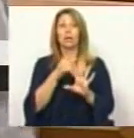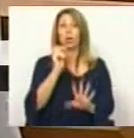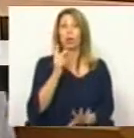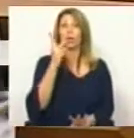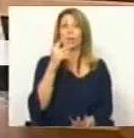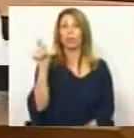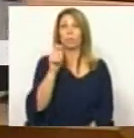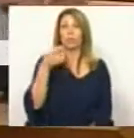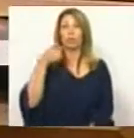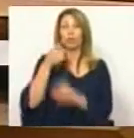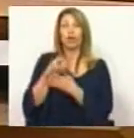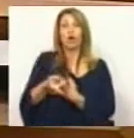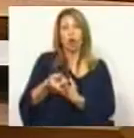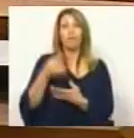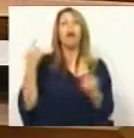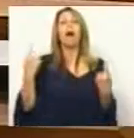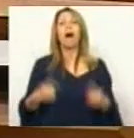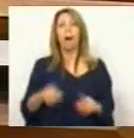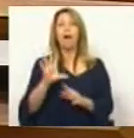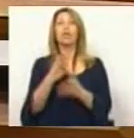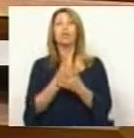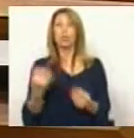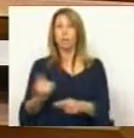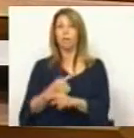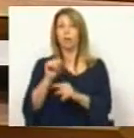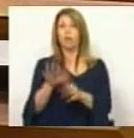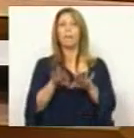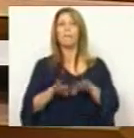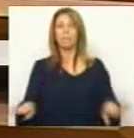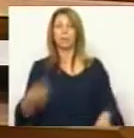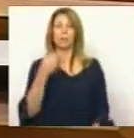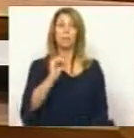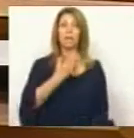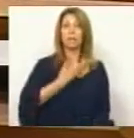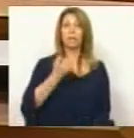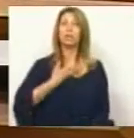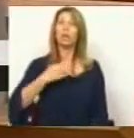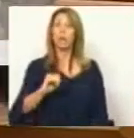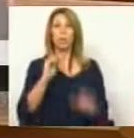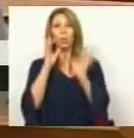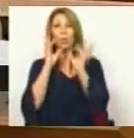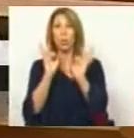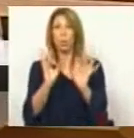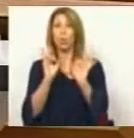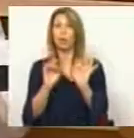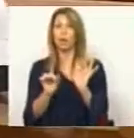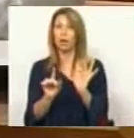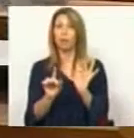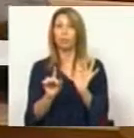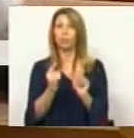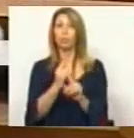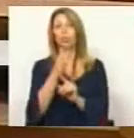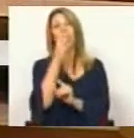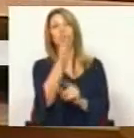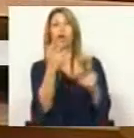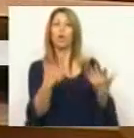2 anos e 9 meses, e há aqui várias soluções em cima da mesa. A do PSD e do CDS, cuidado, porque aquilo que diz é agora